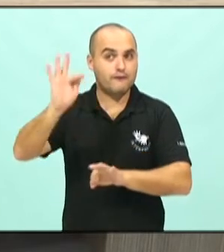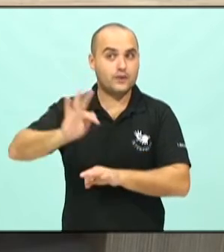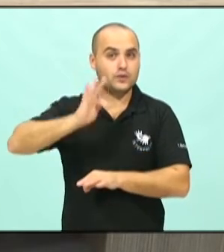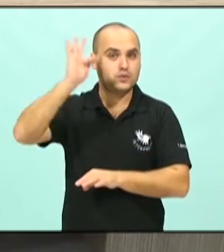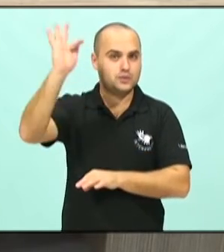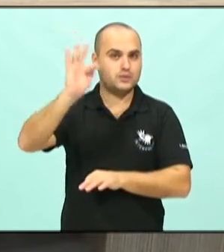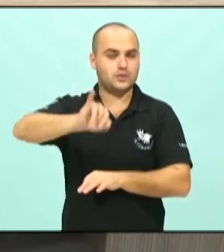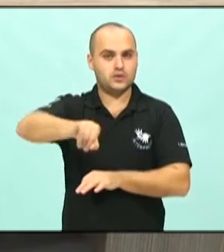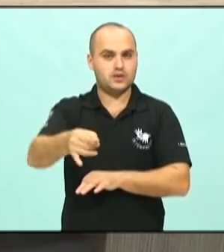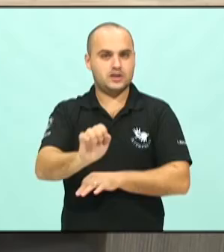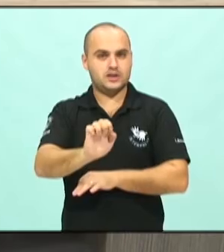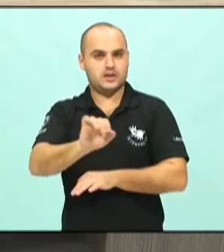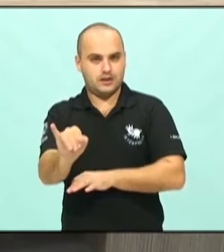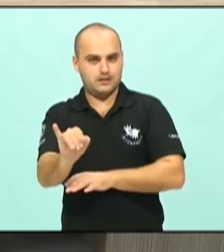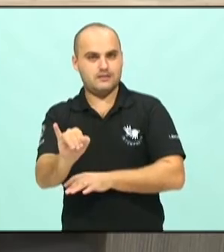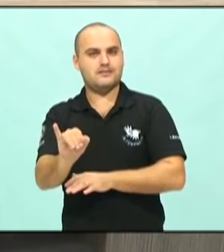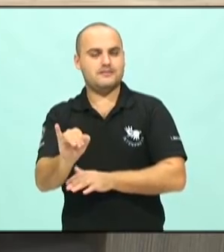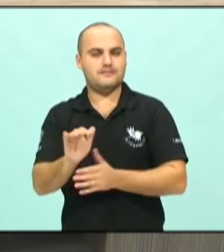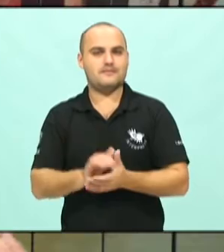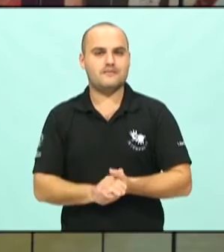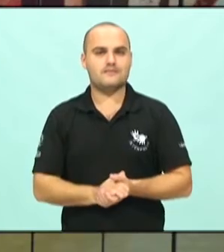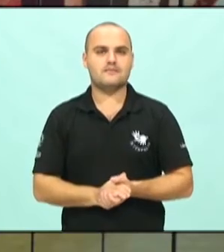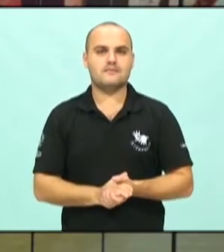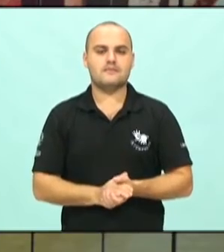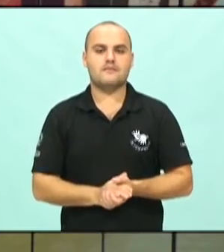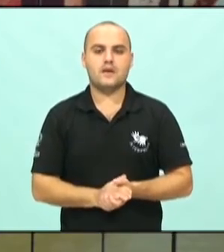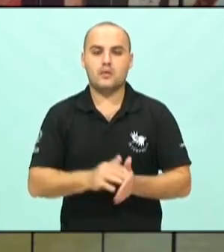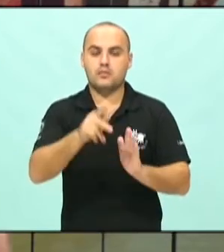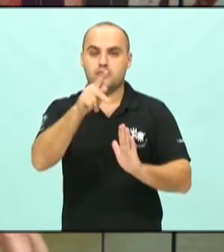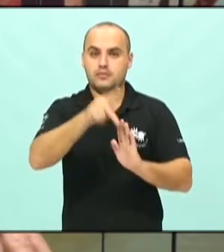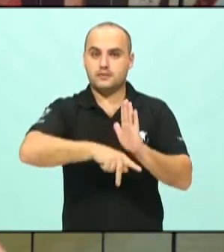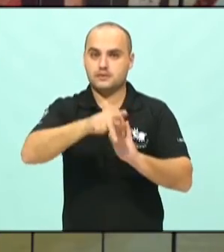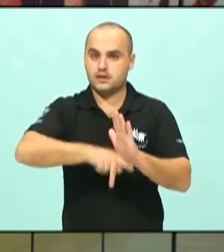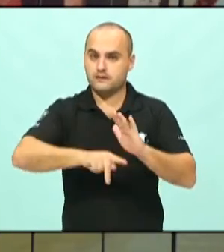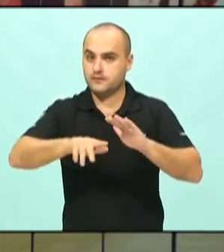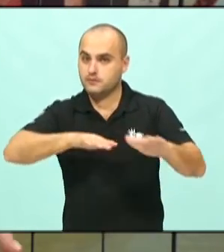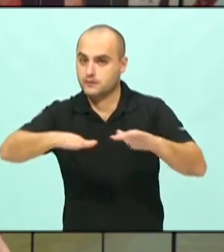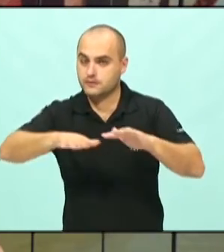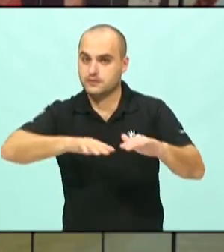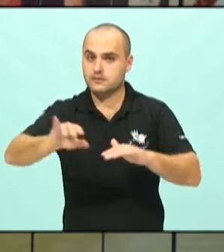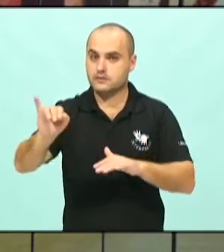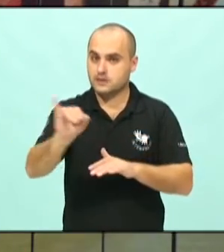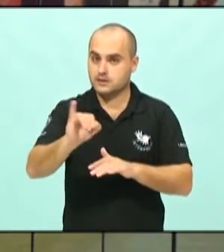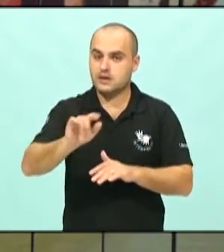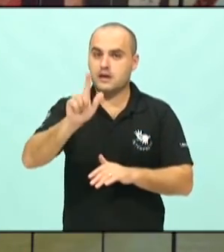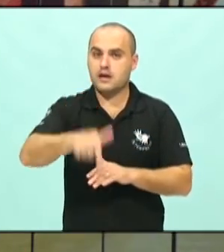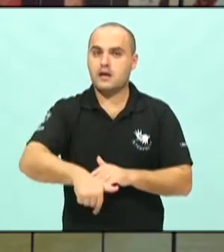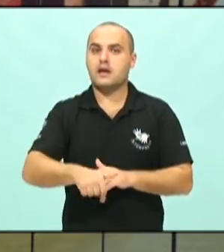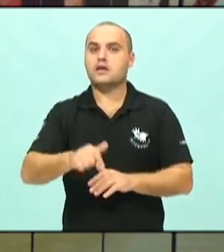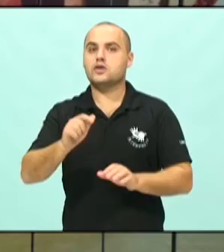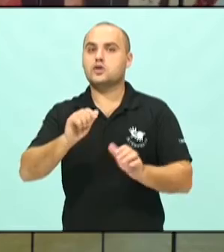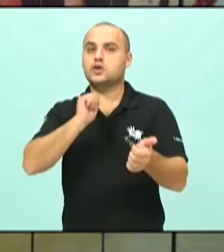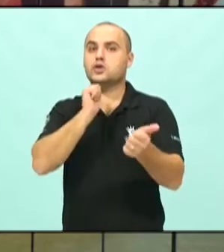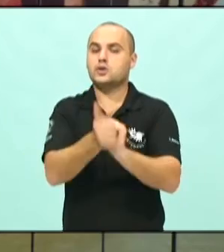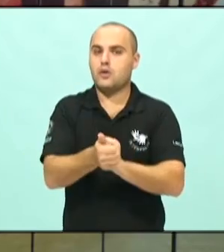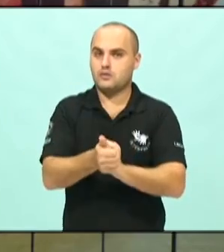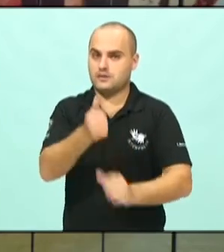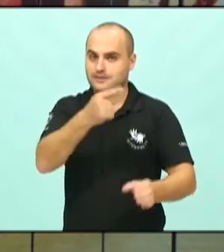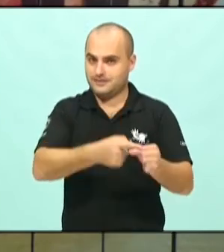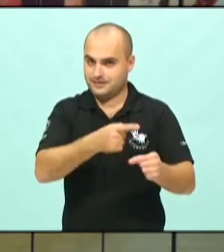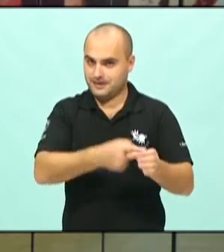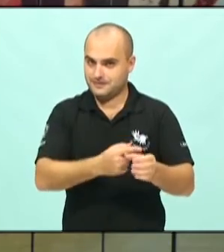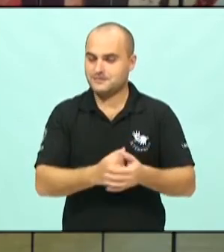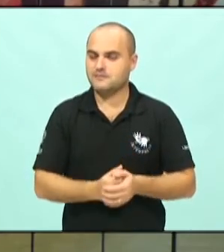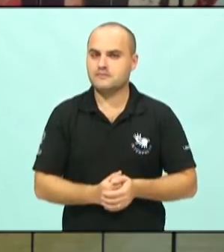escolar, então é uma novidade também. Um grande projeto que vai movimentar Itajaí, que é os Jogos da Cidade. É mais ou menos,